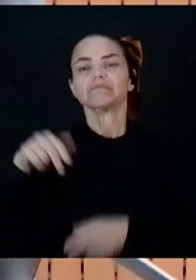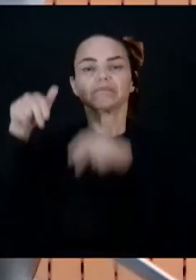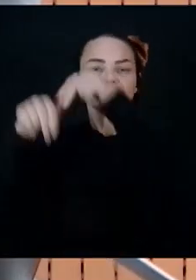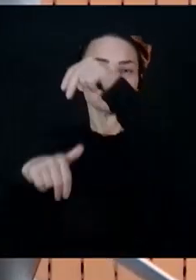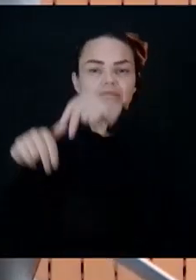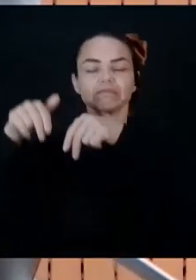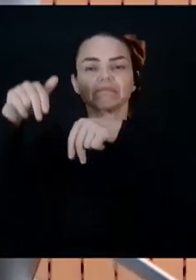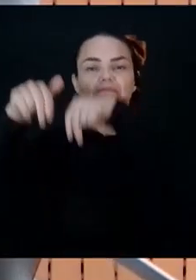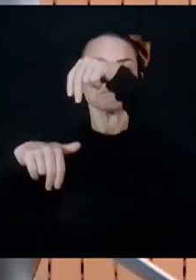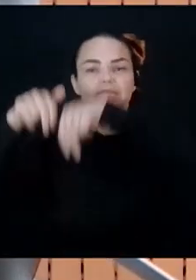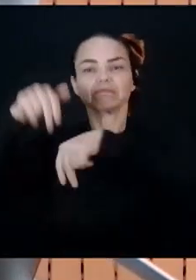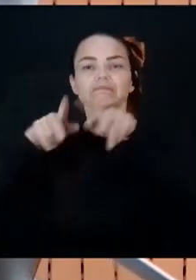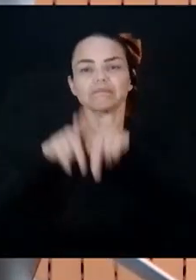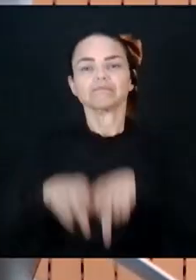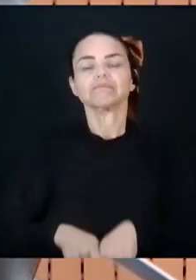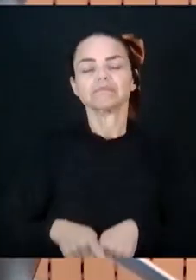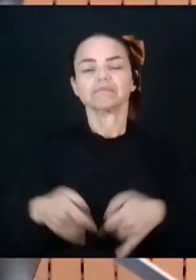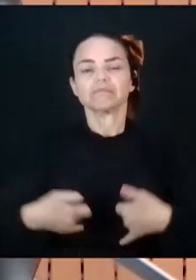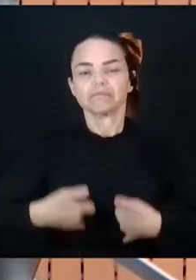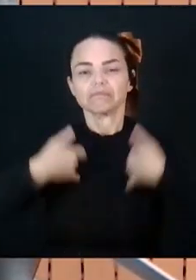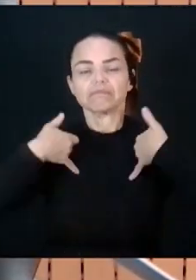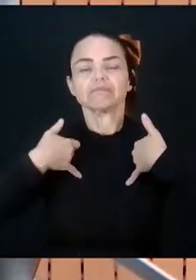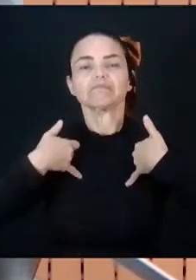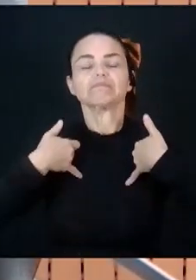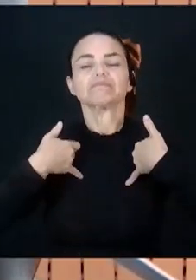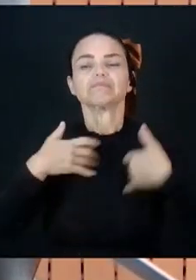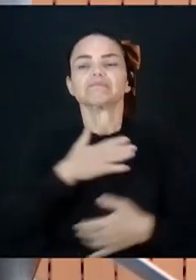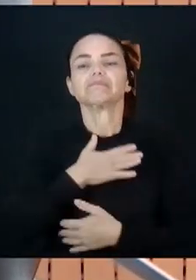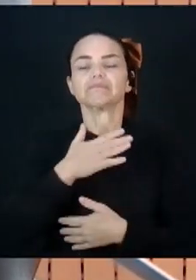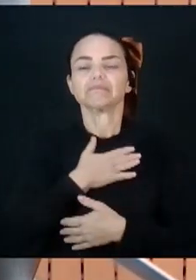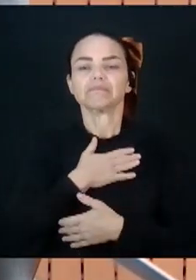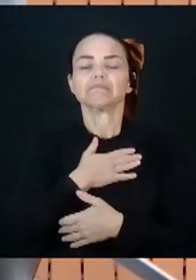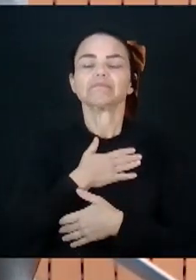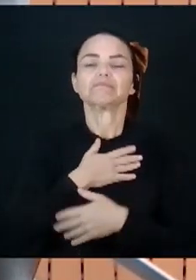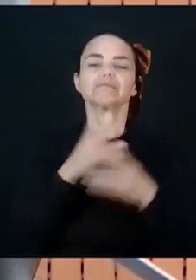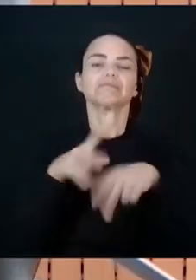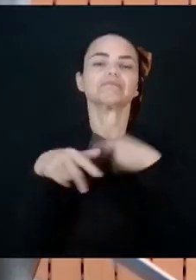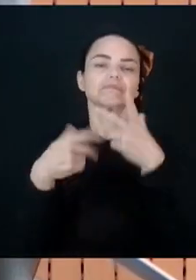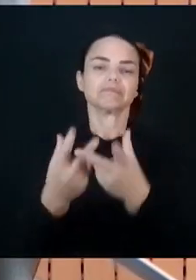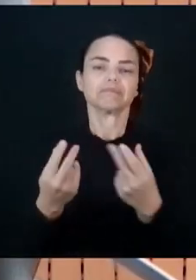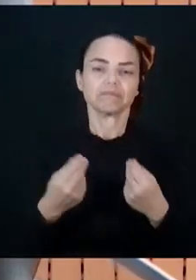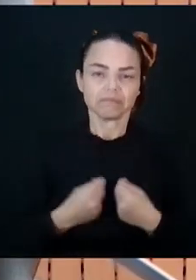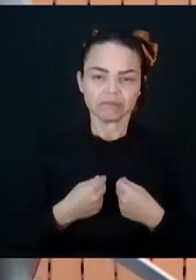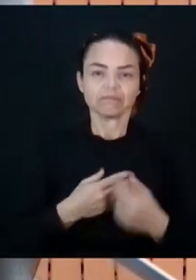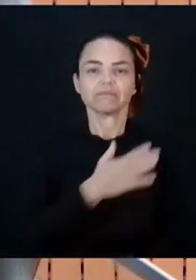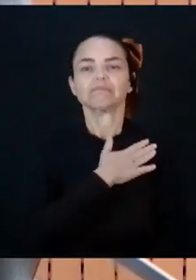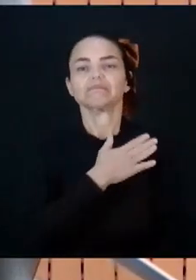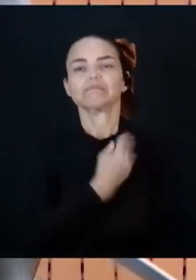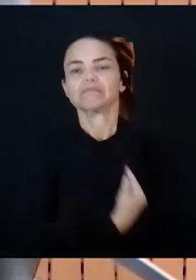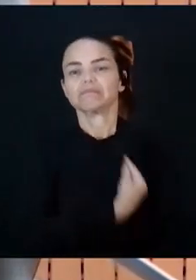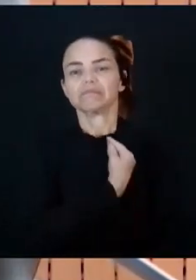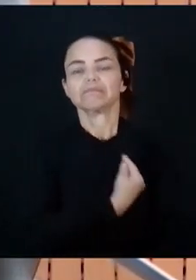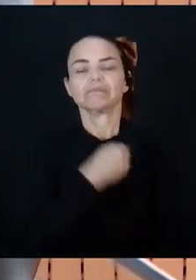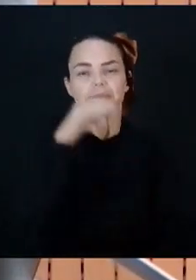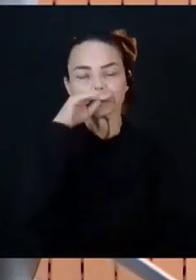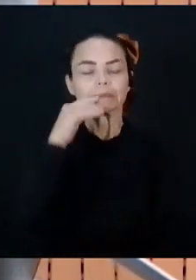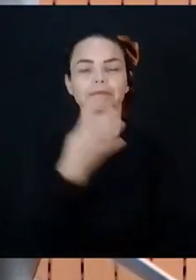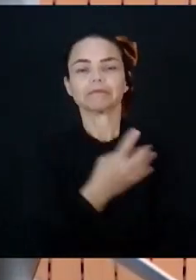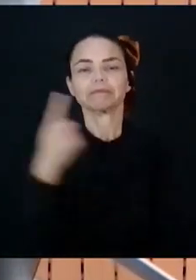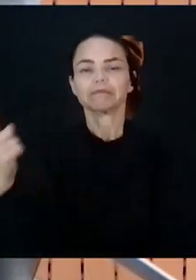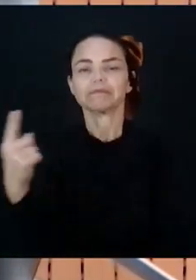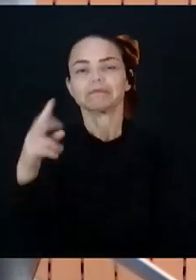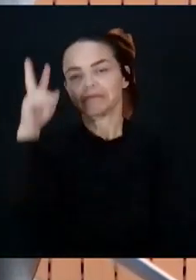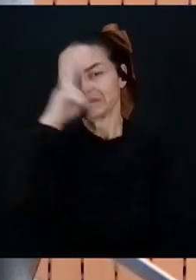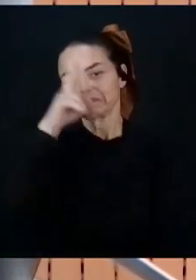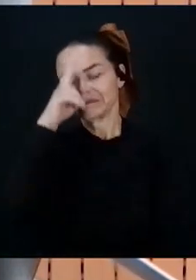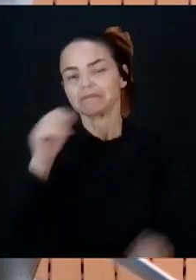É uma honra, você me deu um dos maiores presentes da minha vida. 41 anos de história, ao lado